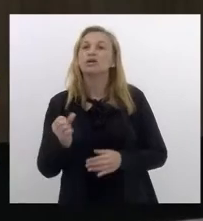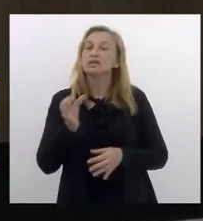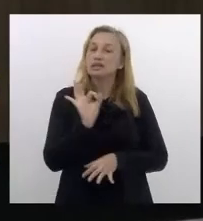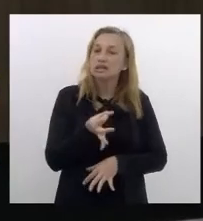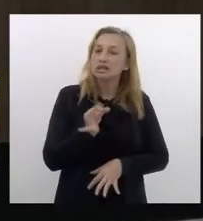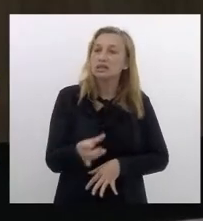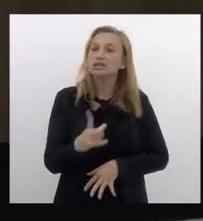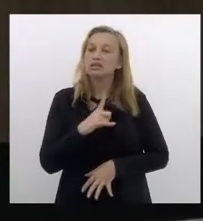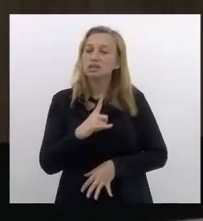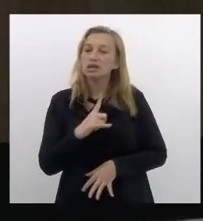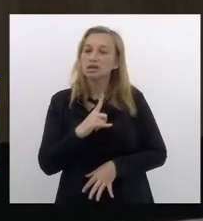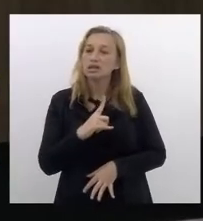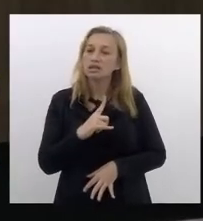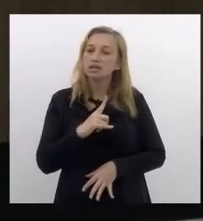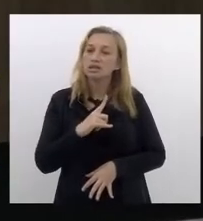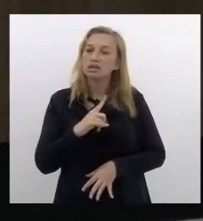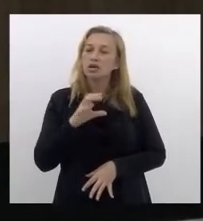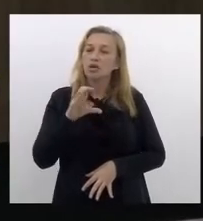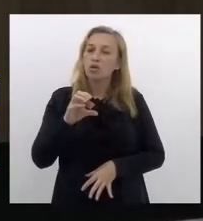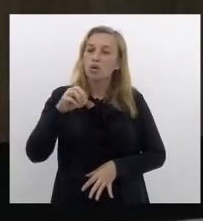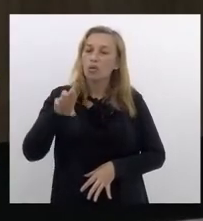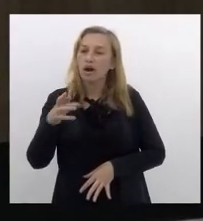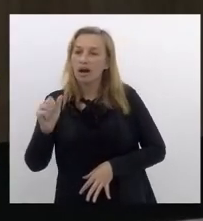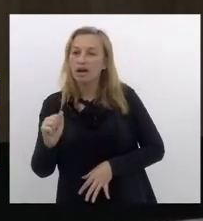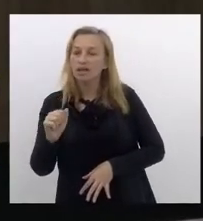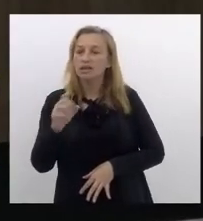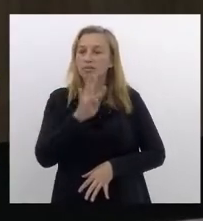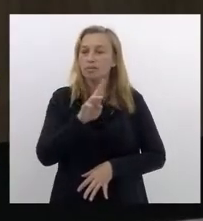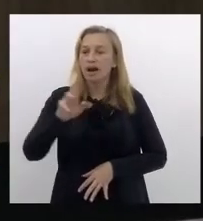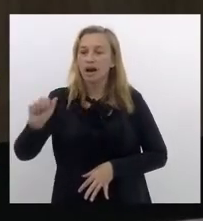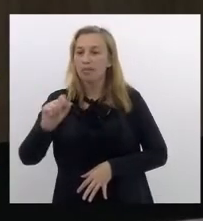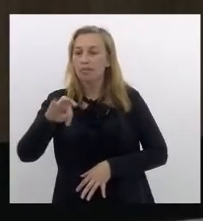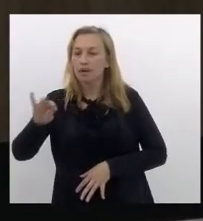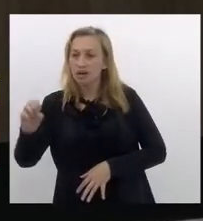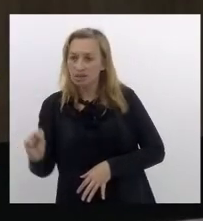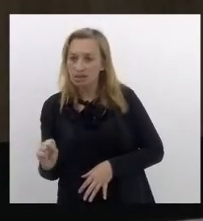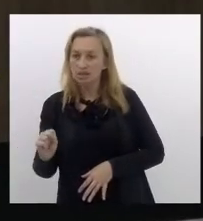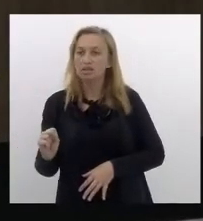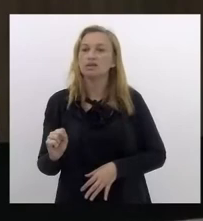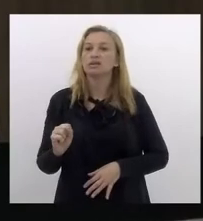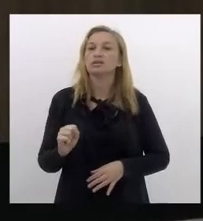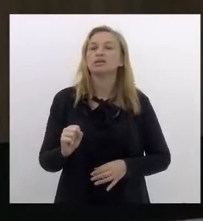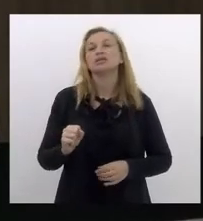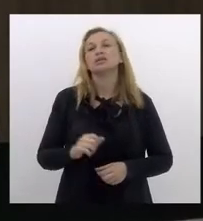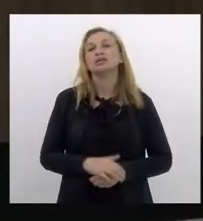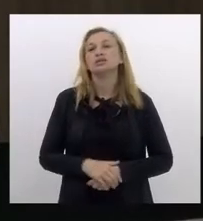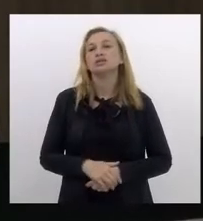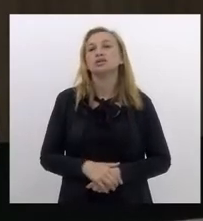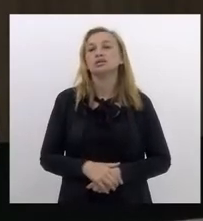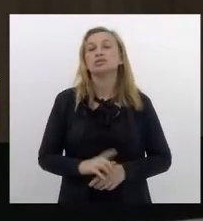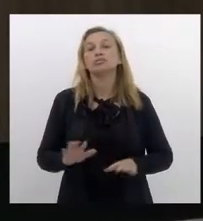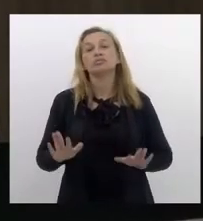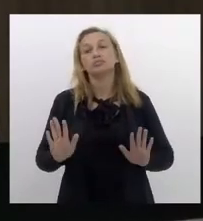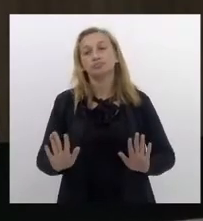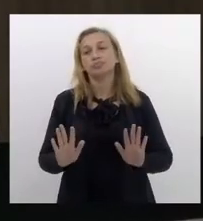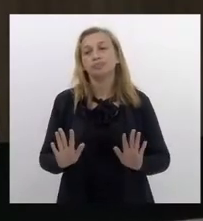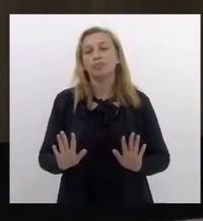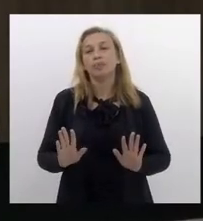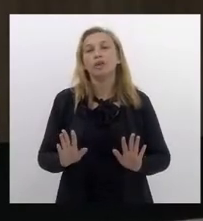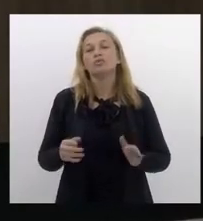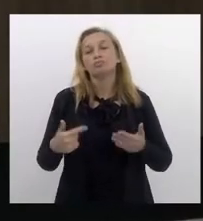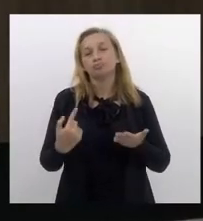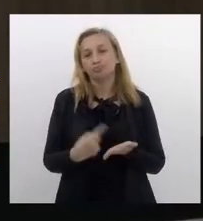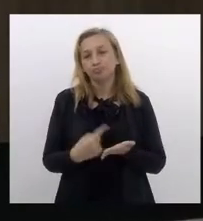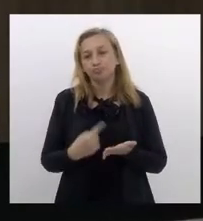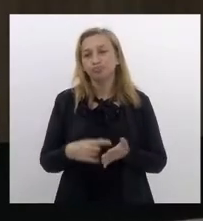garantir a comarca de Barra Mansa na sua qualidade, a sua elevação à condição de entrada especial. Entretanto,